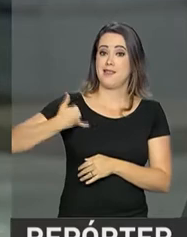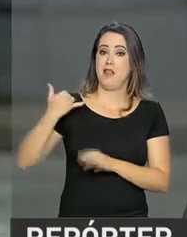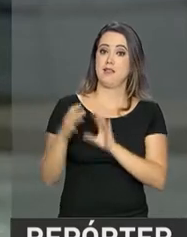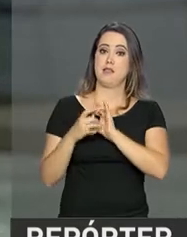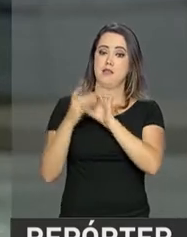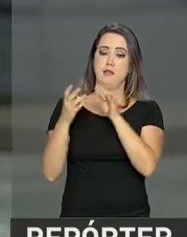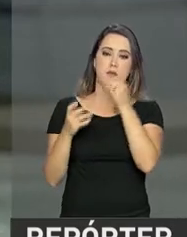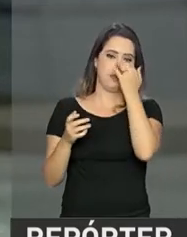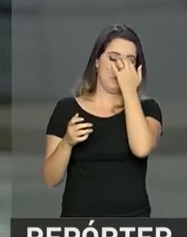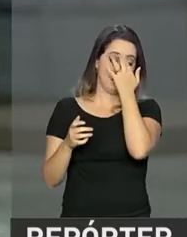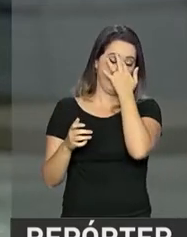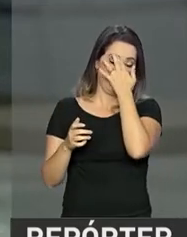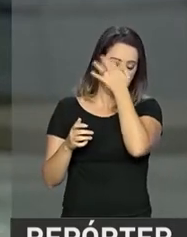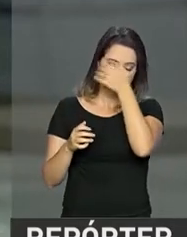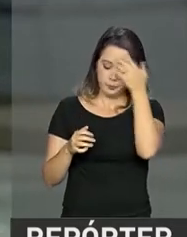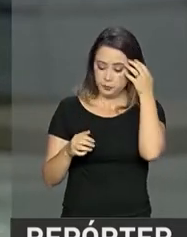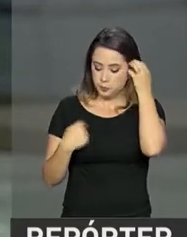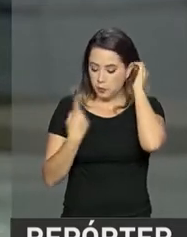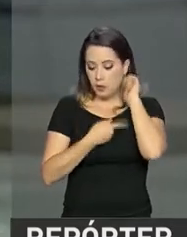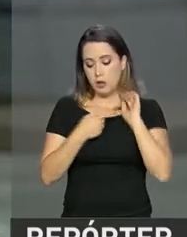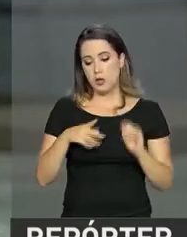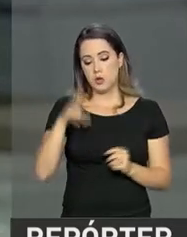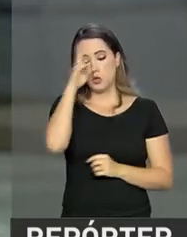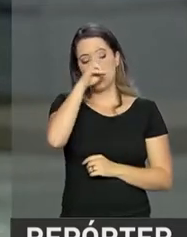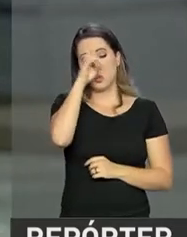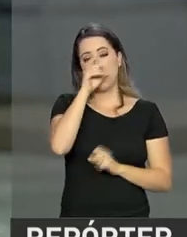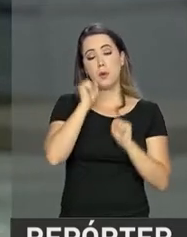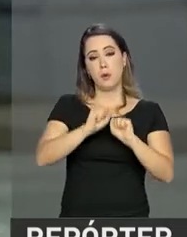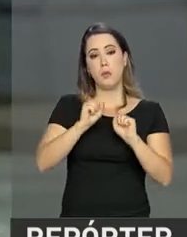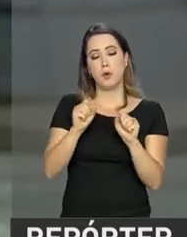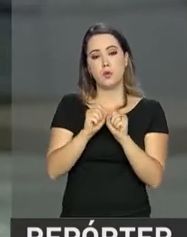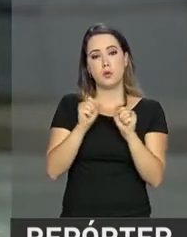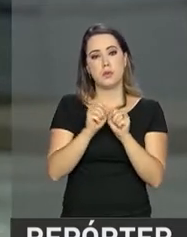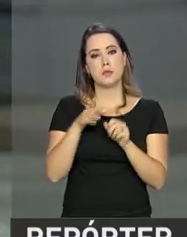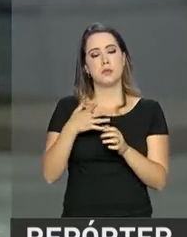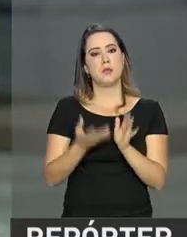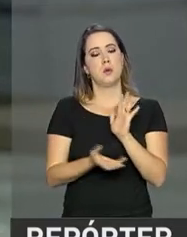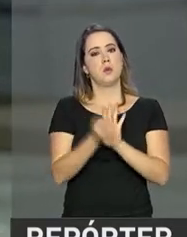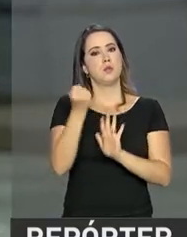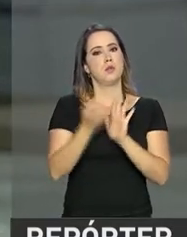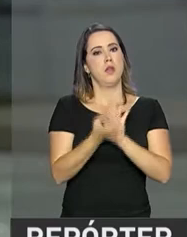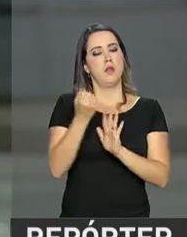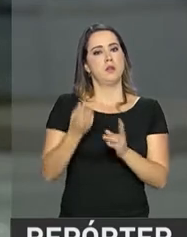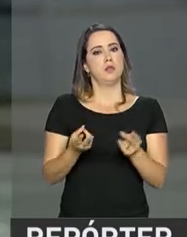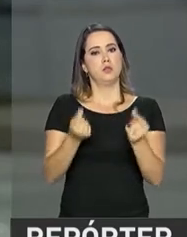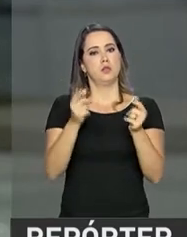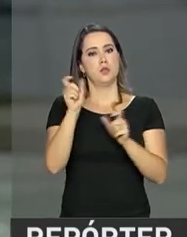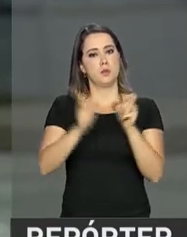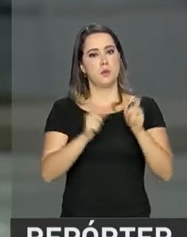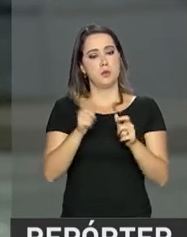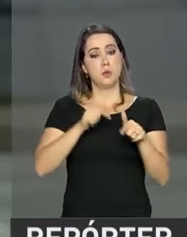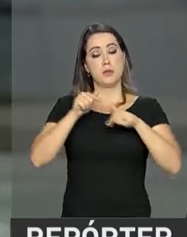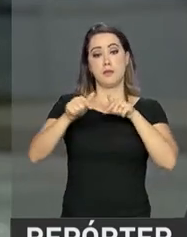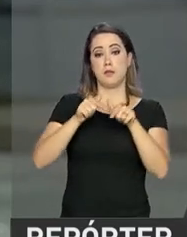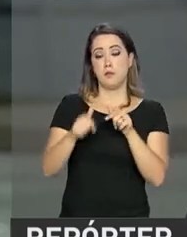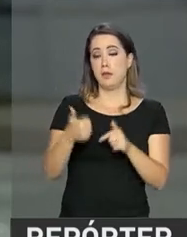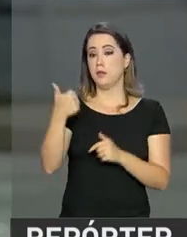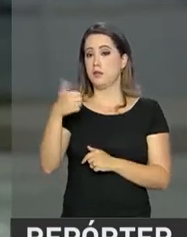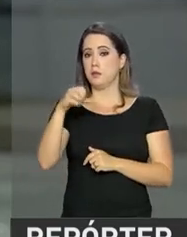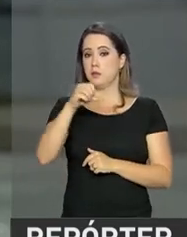podem fazer o saque desses recursos às pessoas cadastradas no fundo eles pasep que trabalharão entre